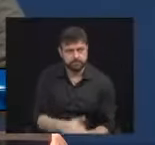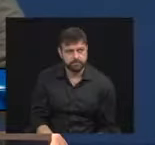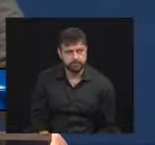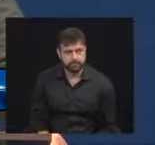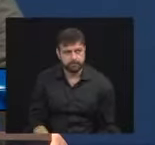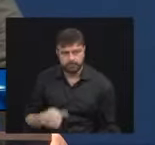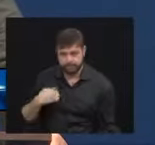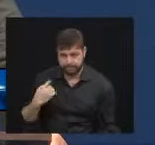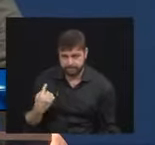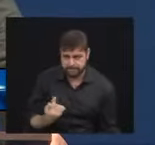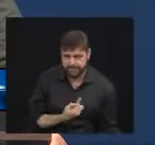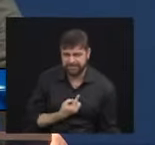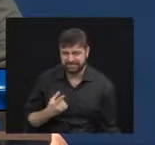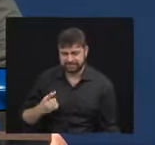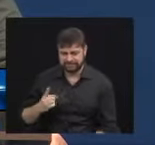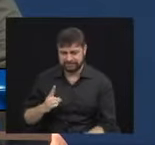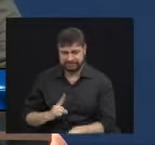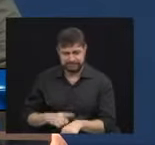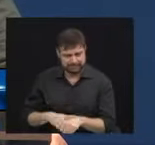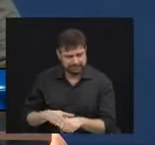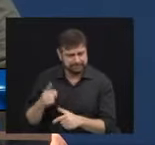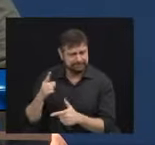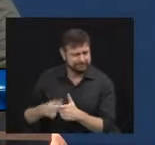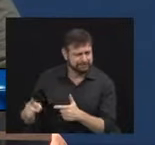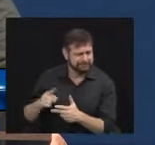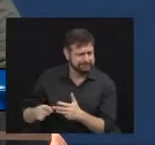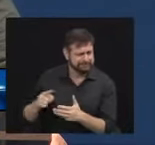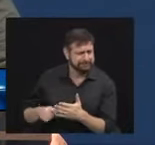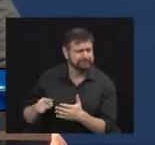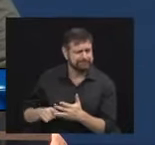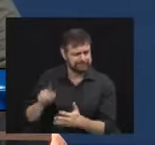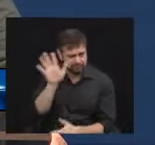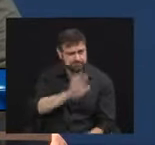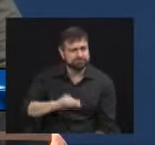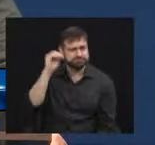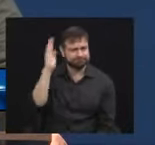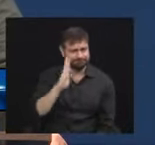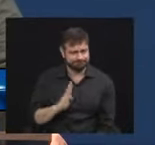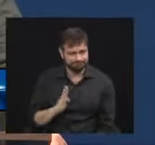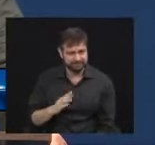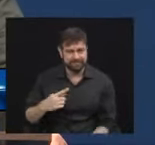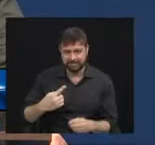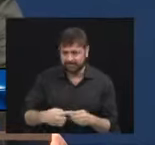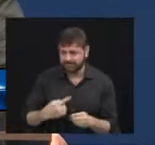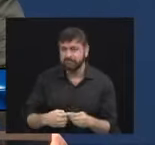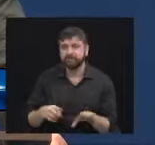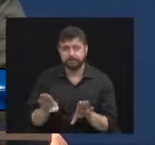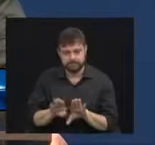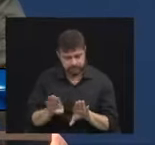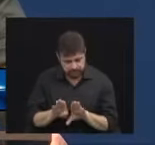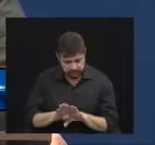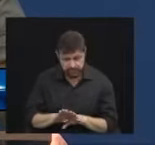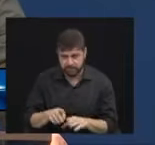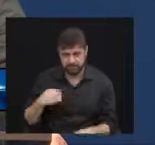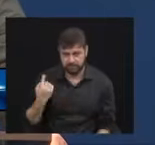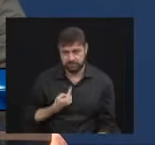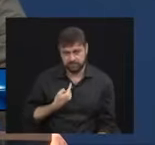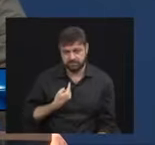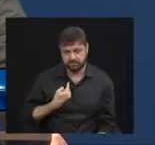Nós passamos por uns momentos difíceis no nosso país e Campinas não é diferente, Campinas não é uma